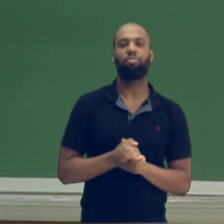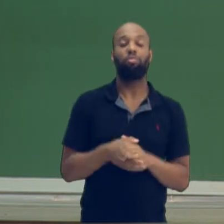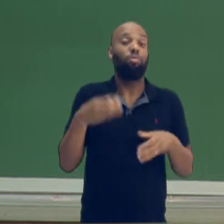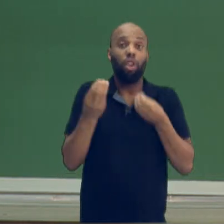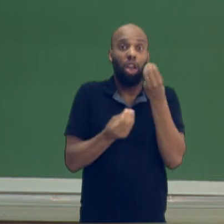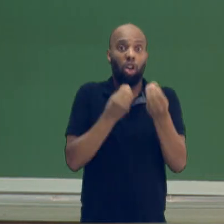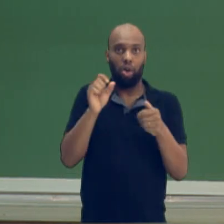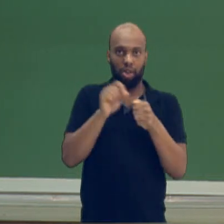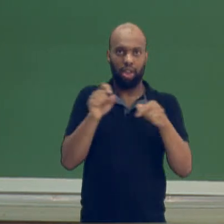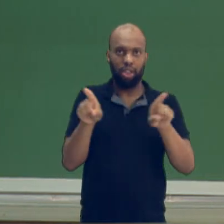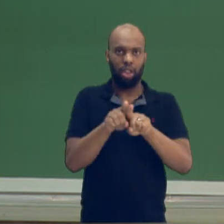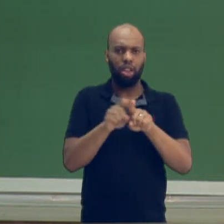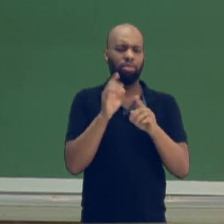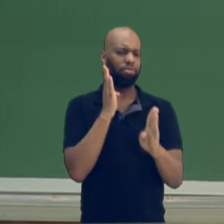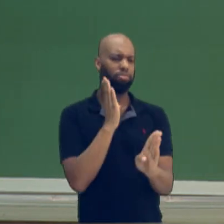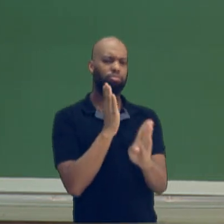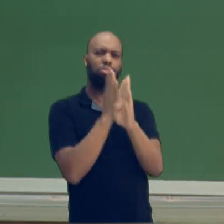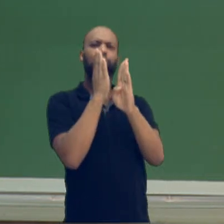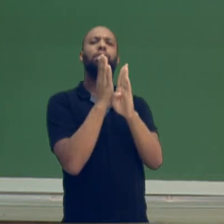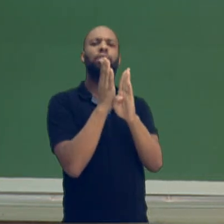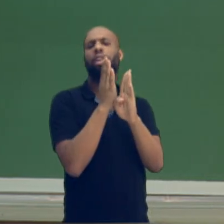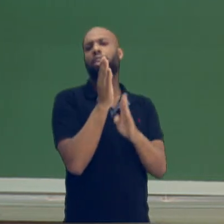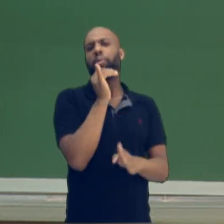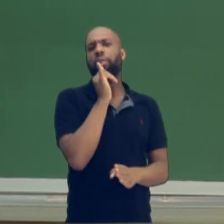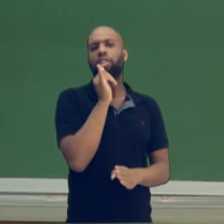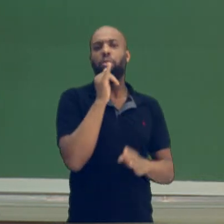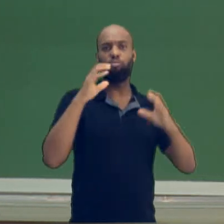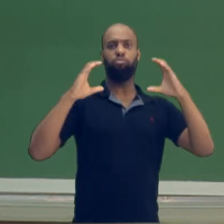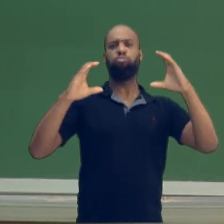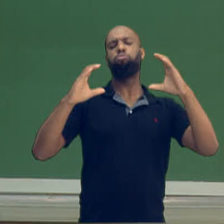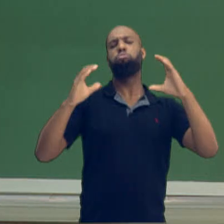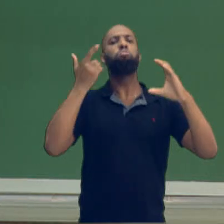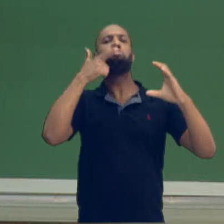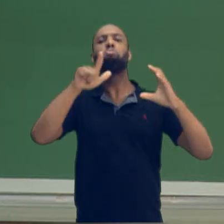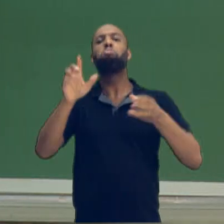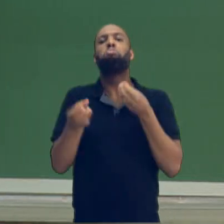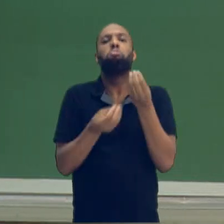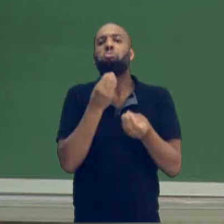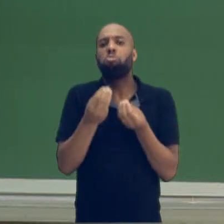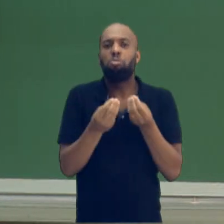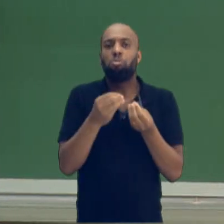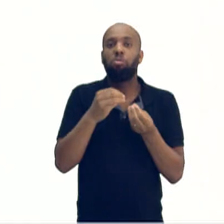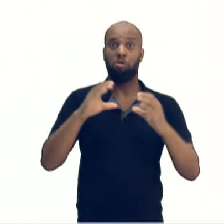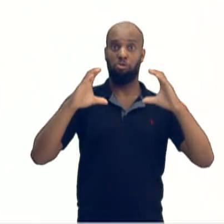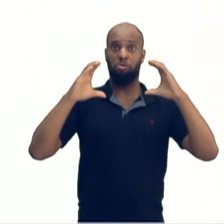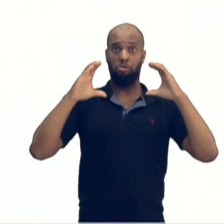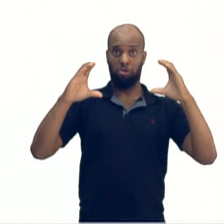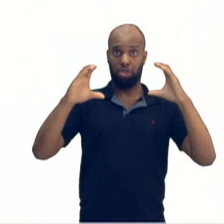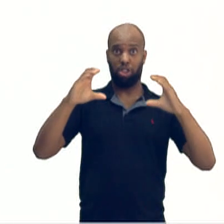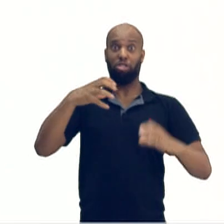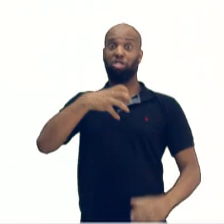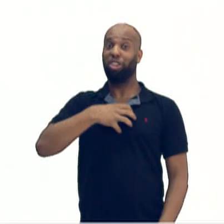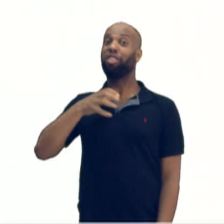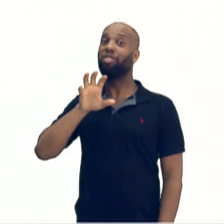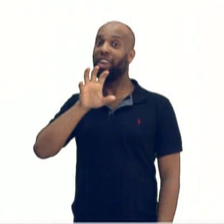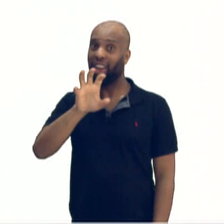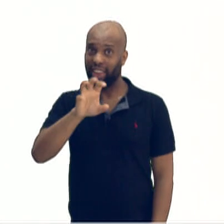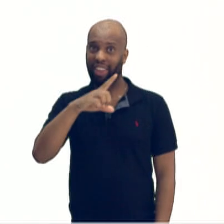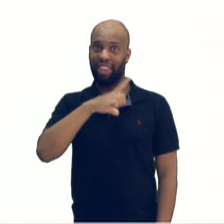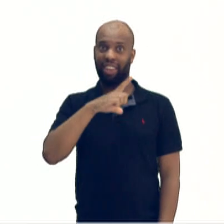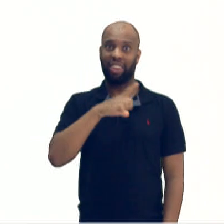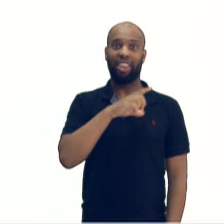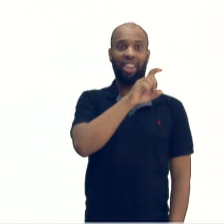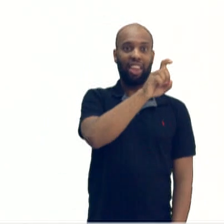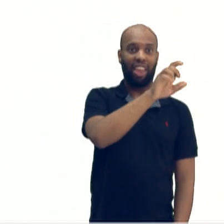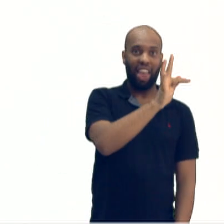Como que a gente faz para determinar, então, uma função? Uma função afim, determinada por f de